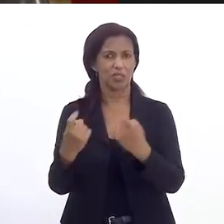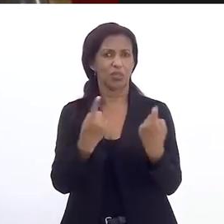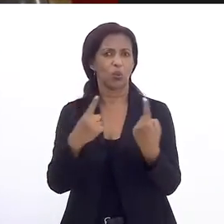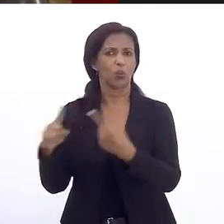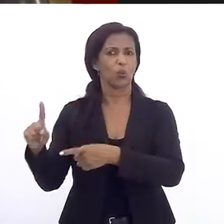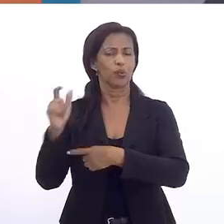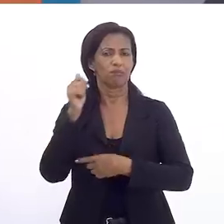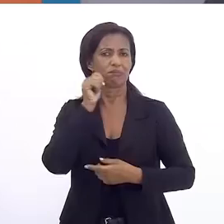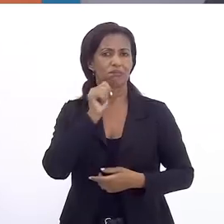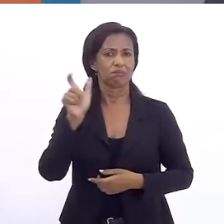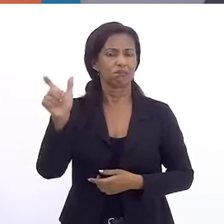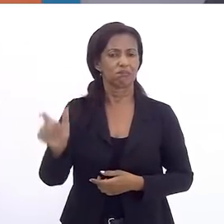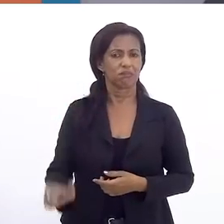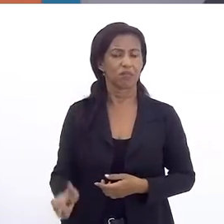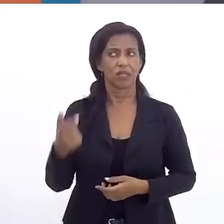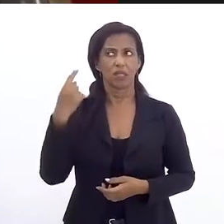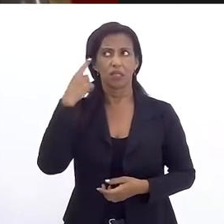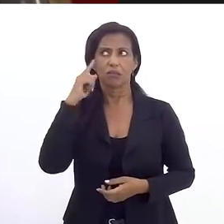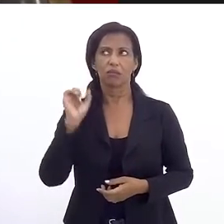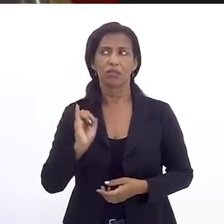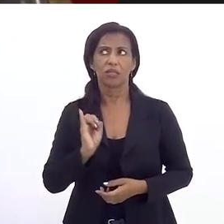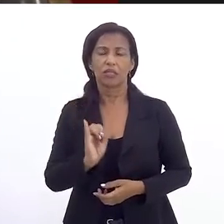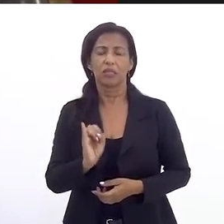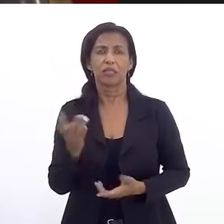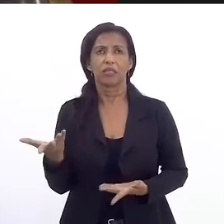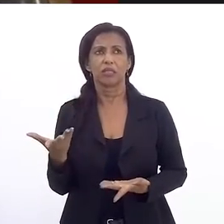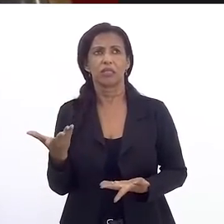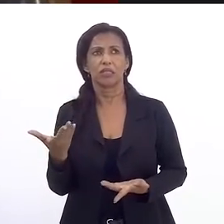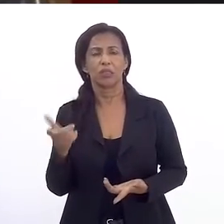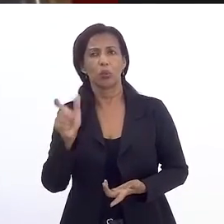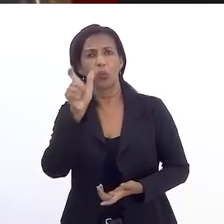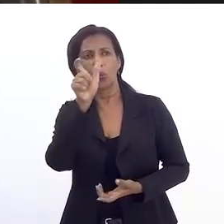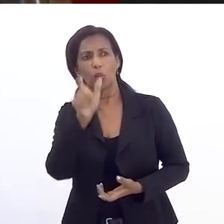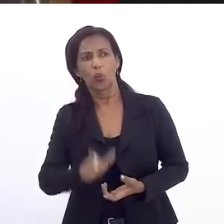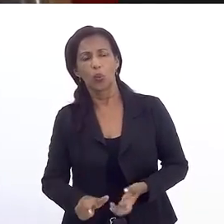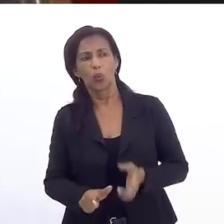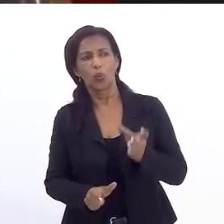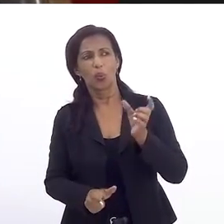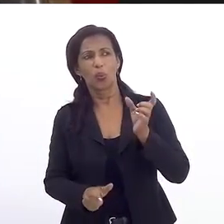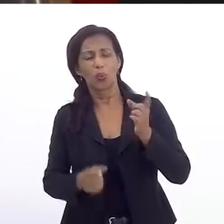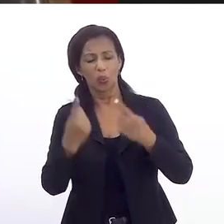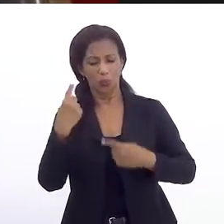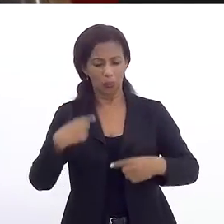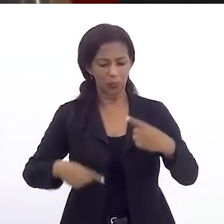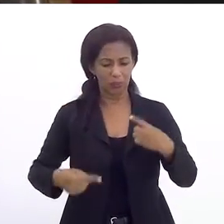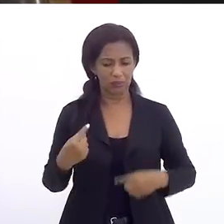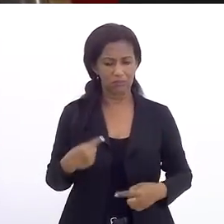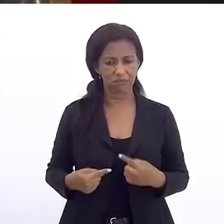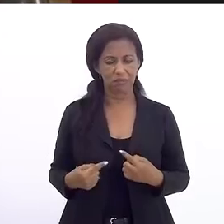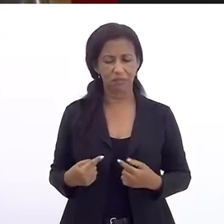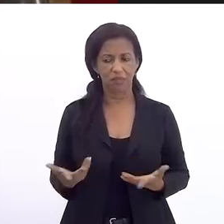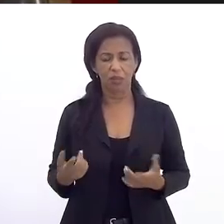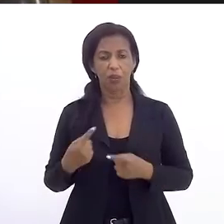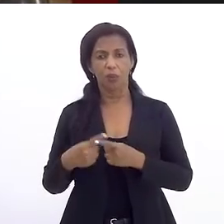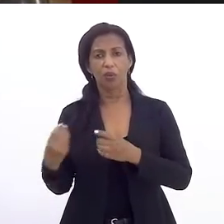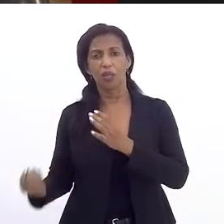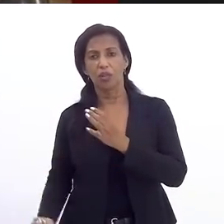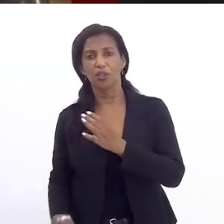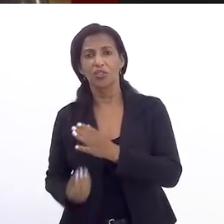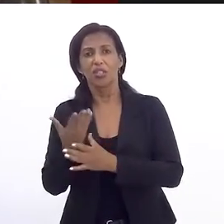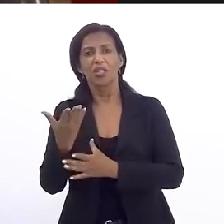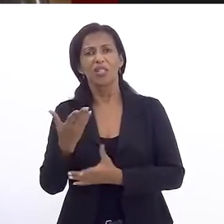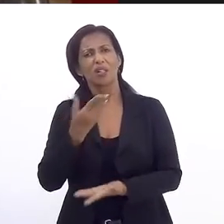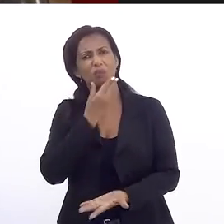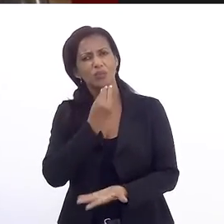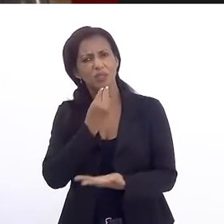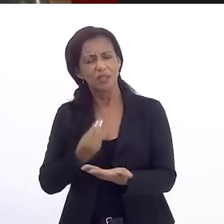esses homens. O que acontece nessa troca que eles que